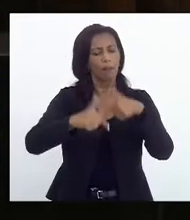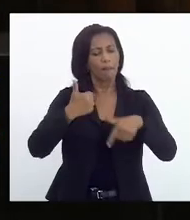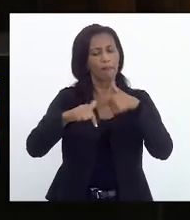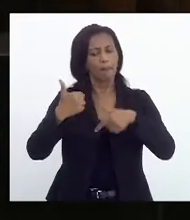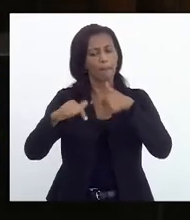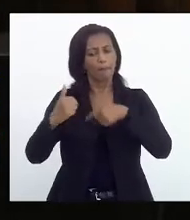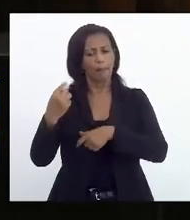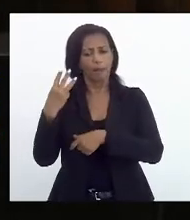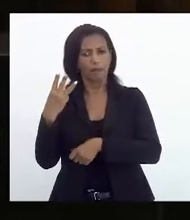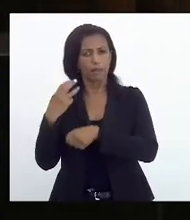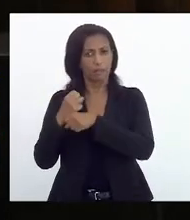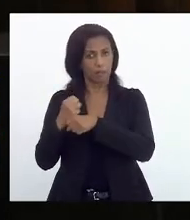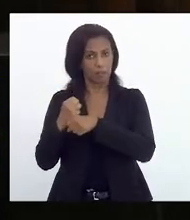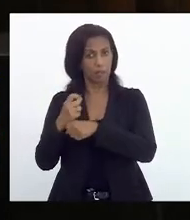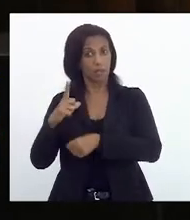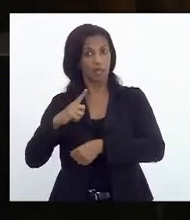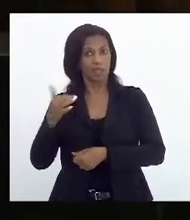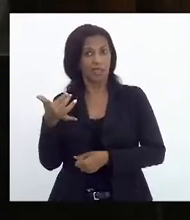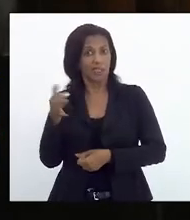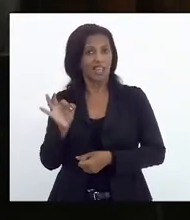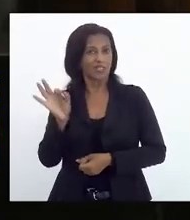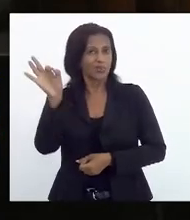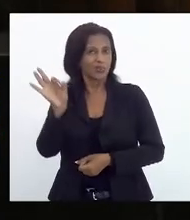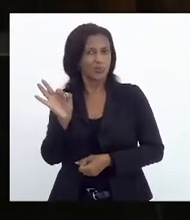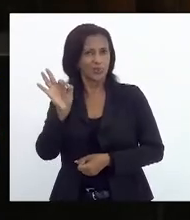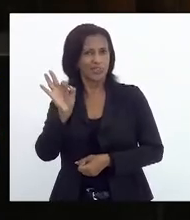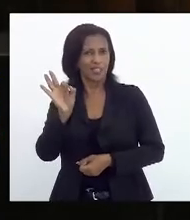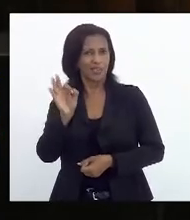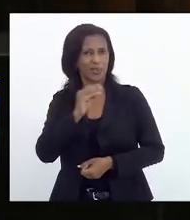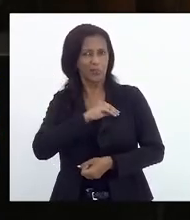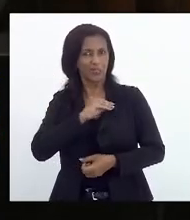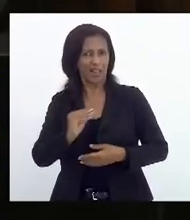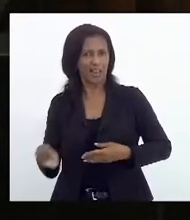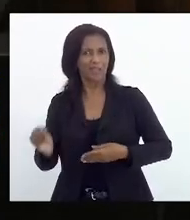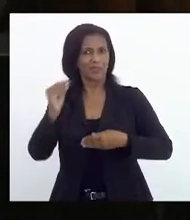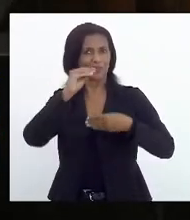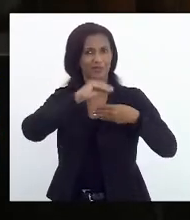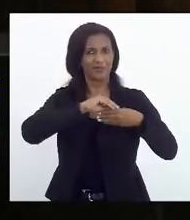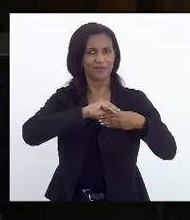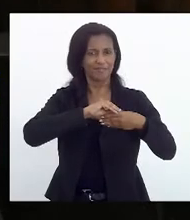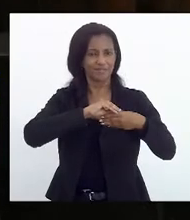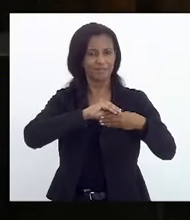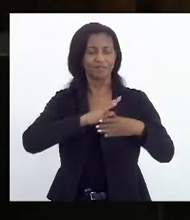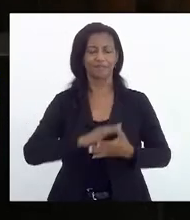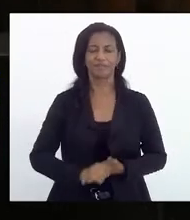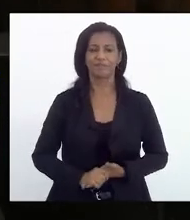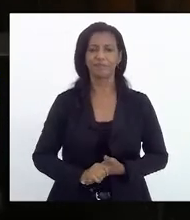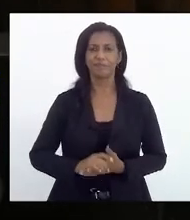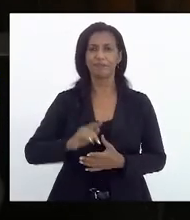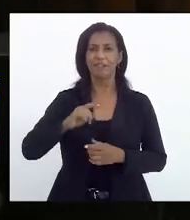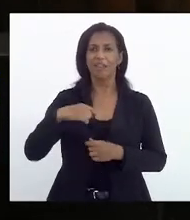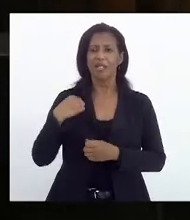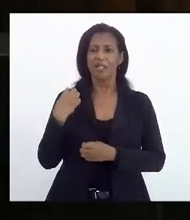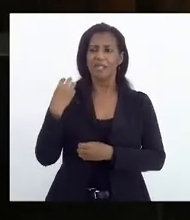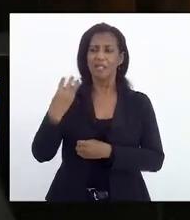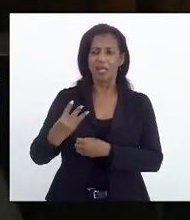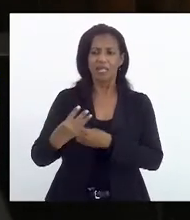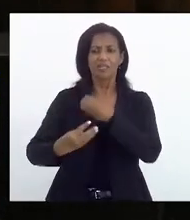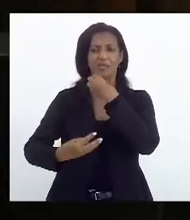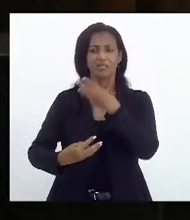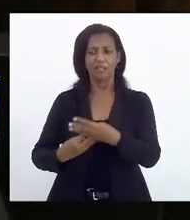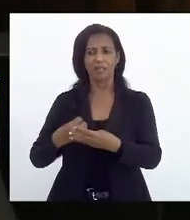ele tinha 10 por cento de acréscimo salarial EA Cada três anos